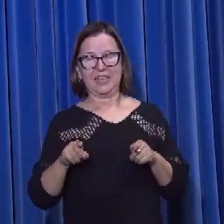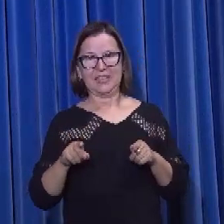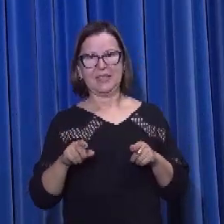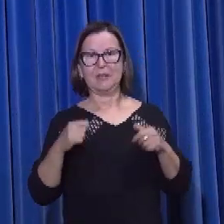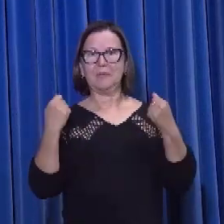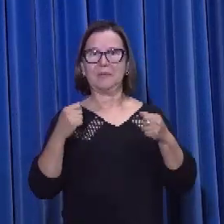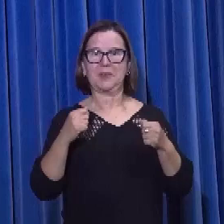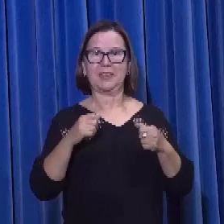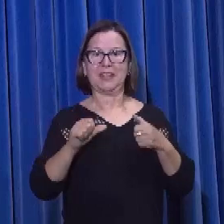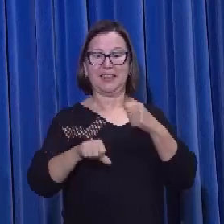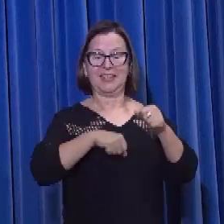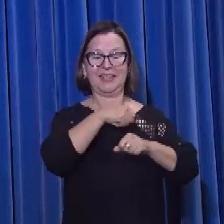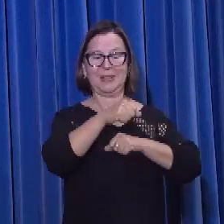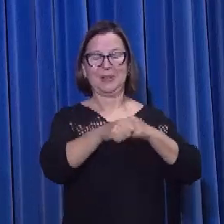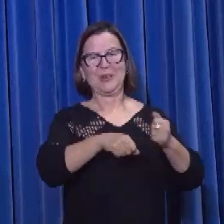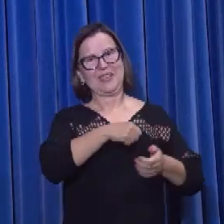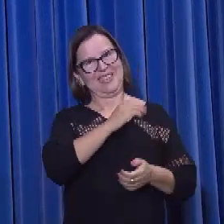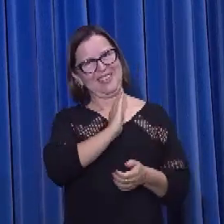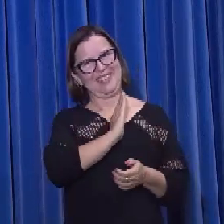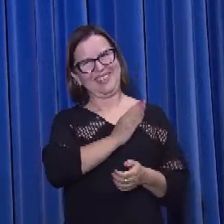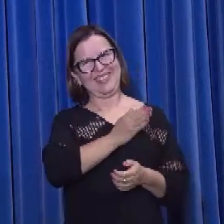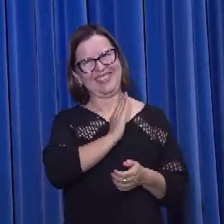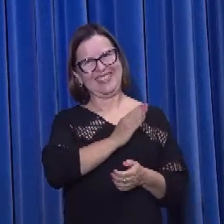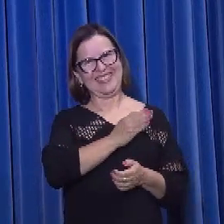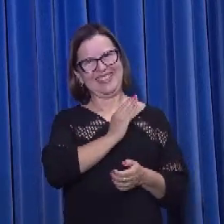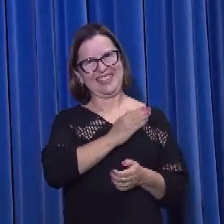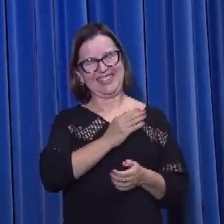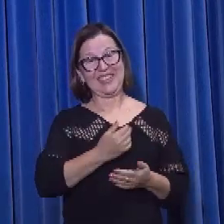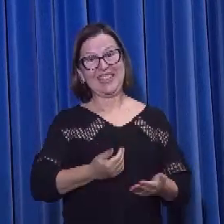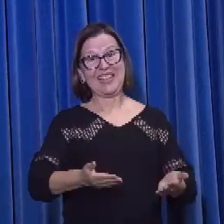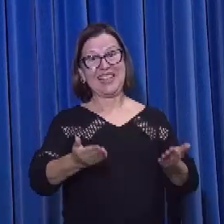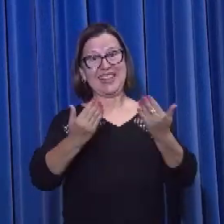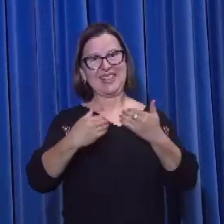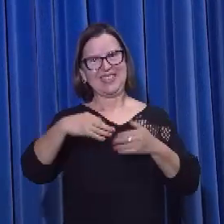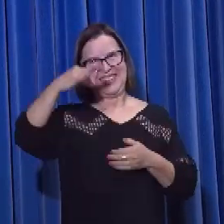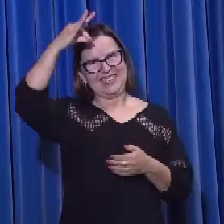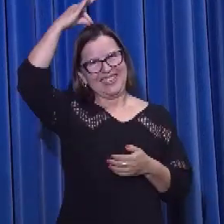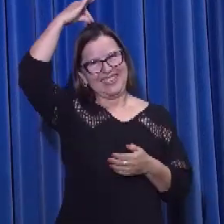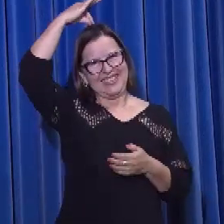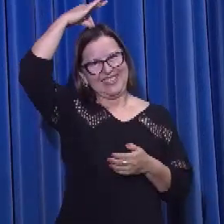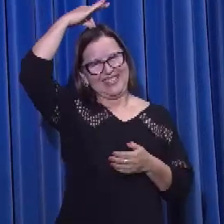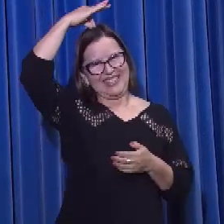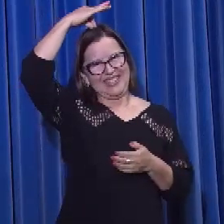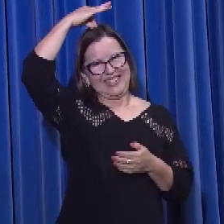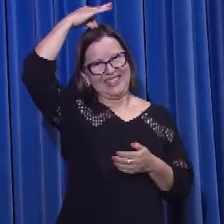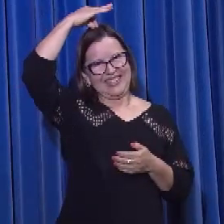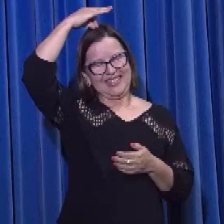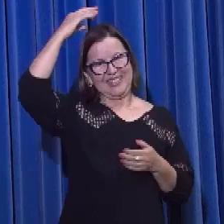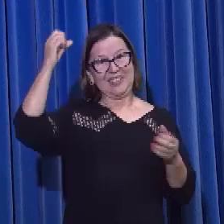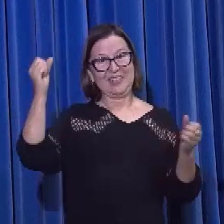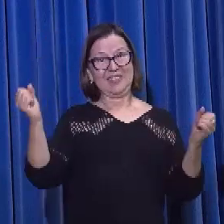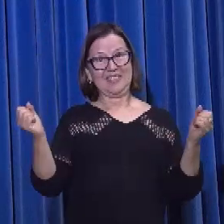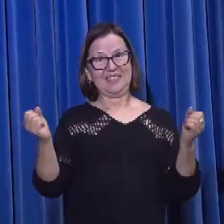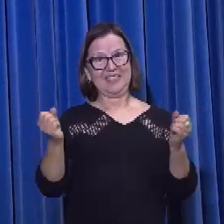coração e receber o Espírito de vida nele, a vida do próprio Cristo.